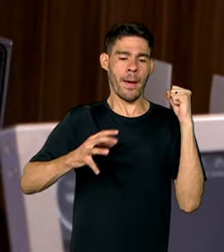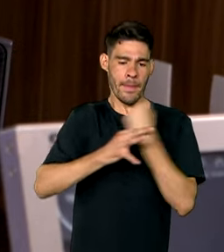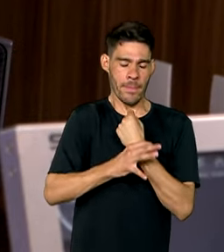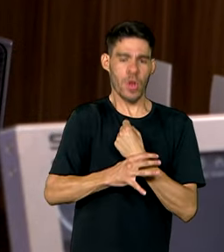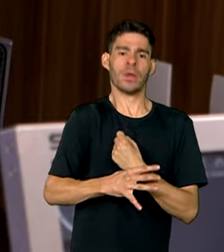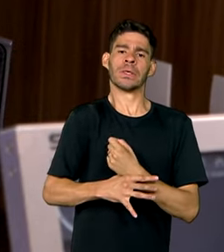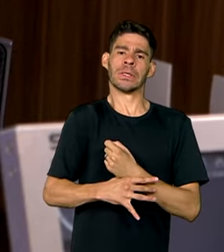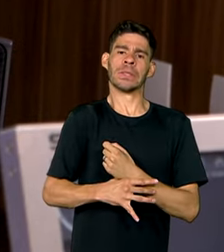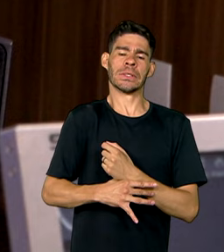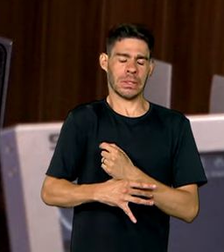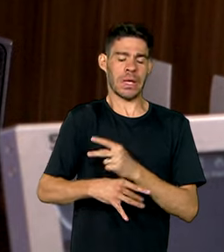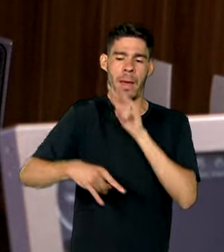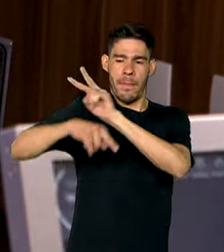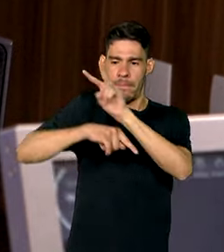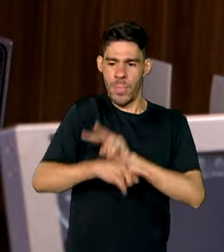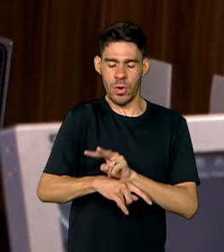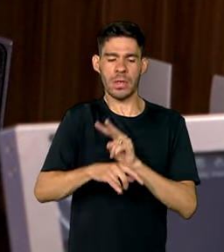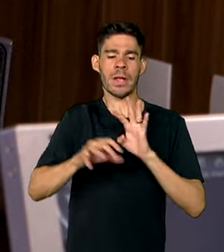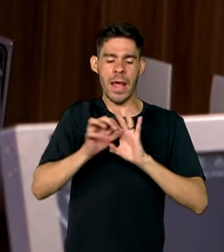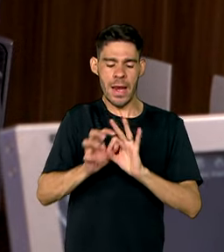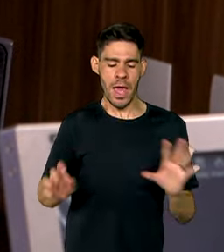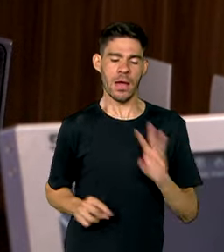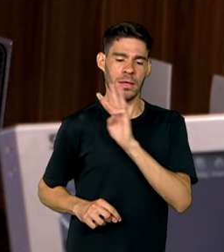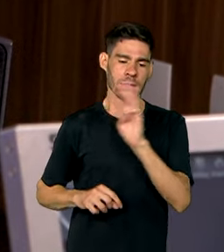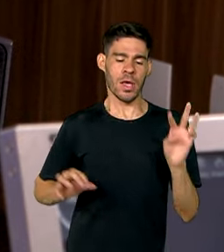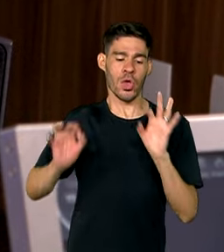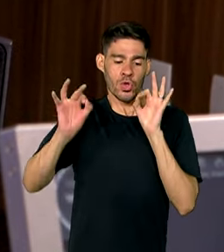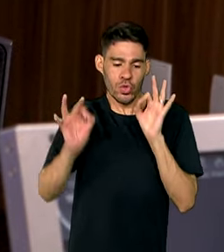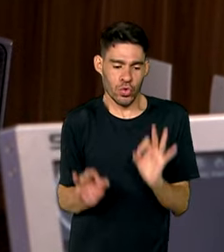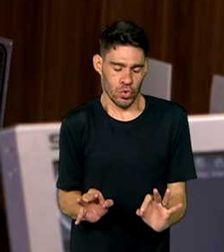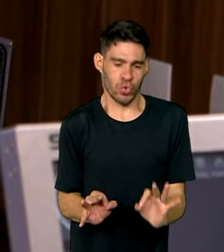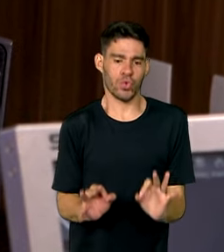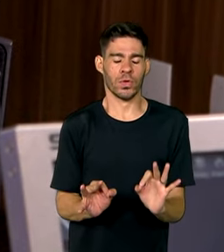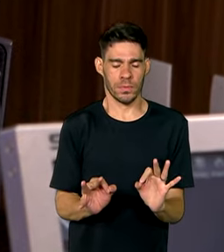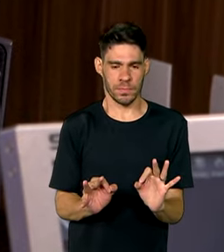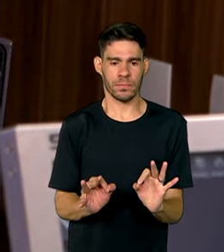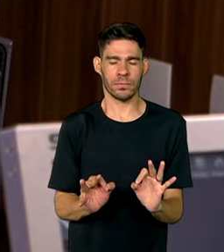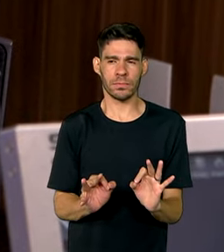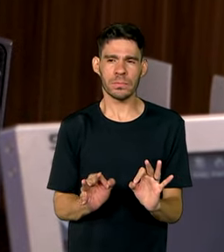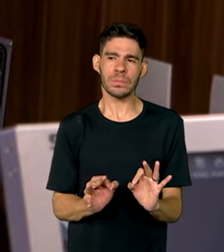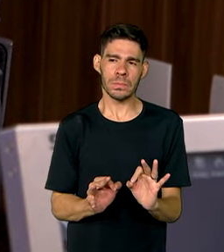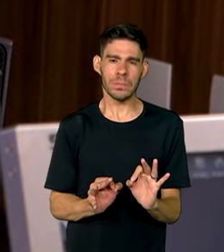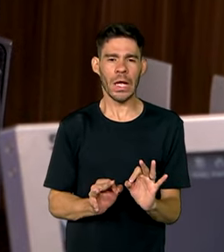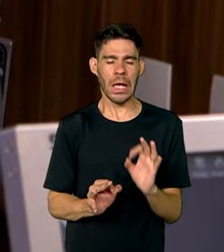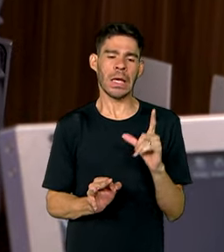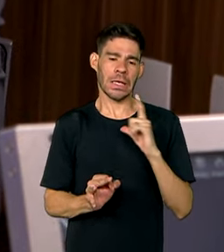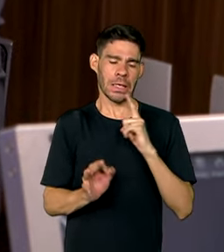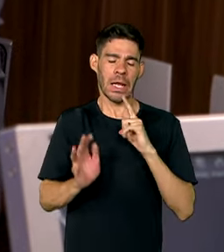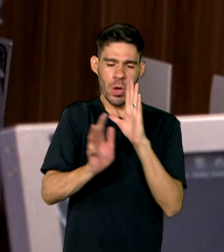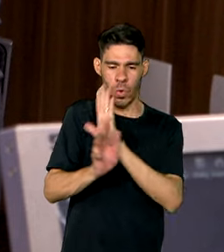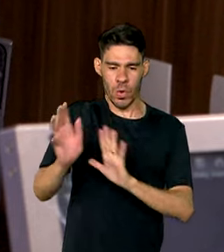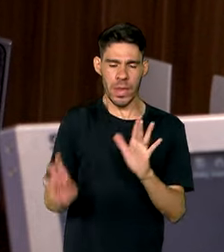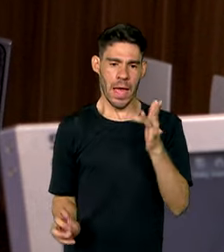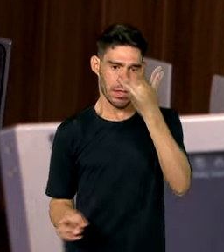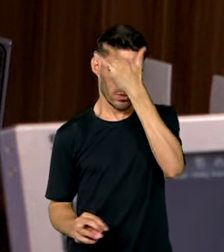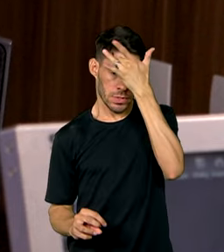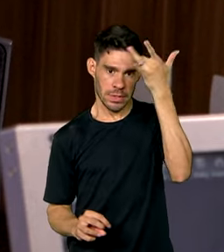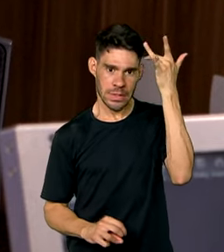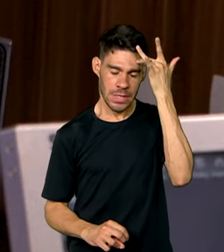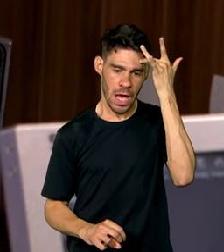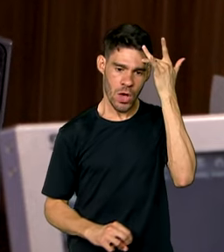de apostas, os jogos disponibilizados sejam justos, sejam... tomem cuidado da saúde mental,